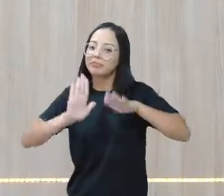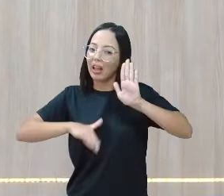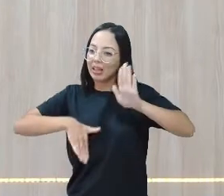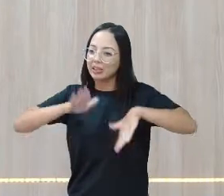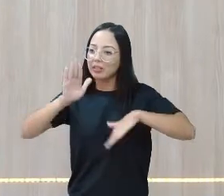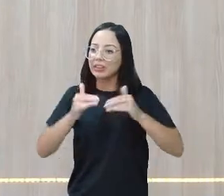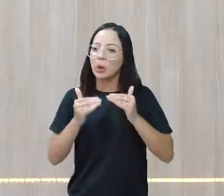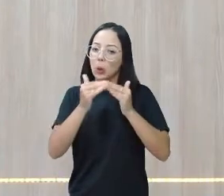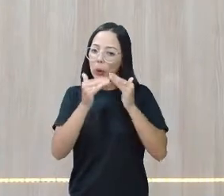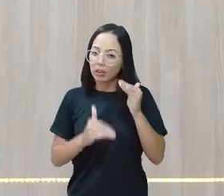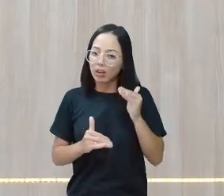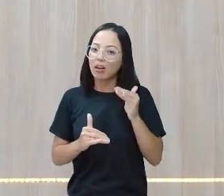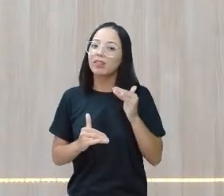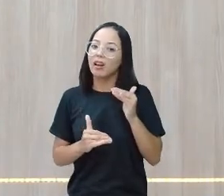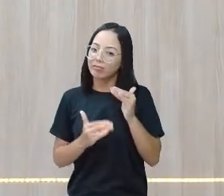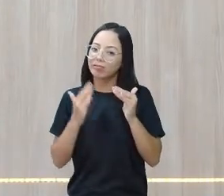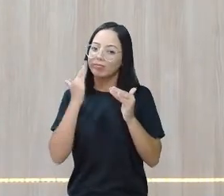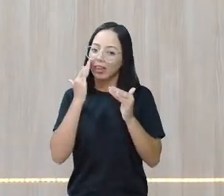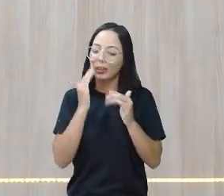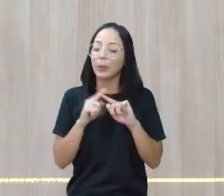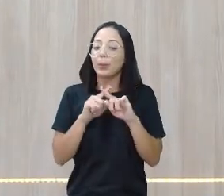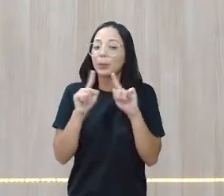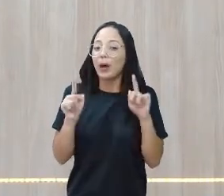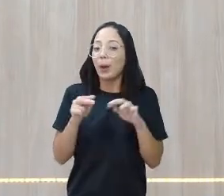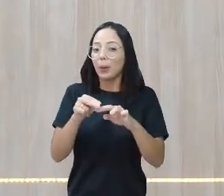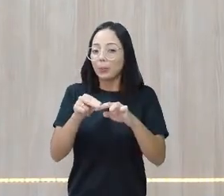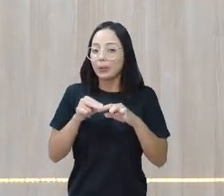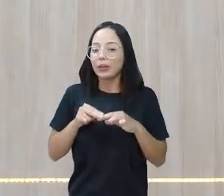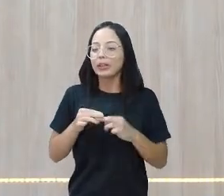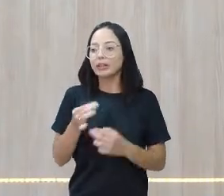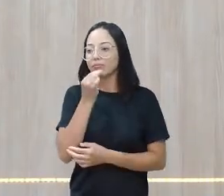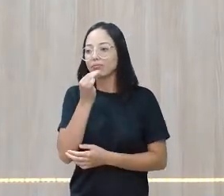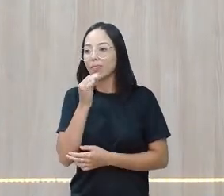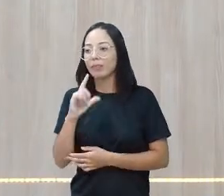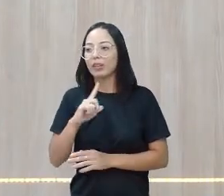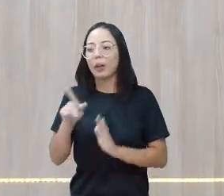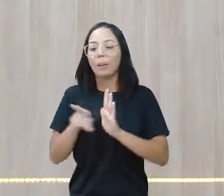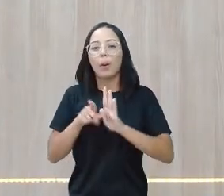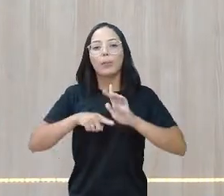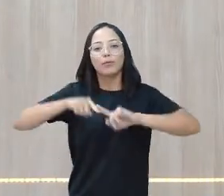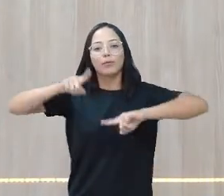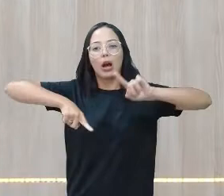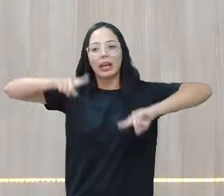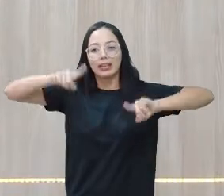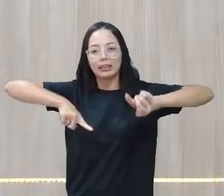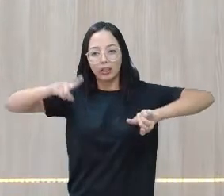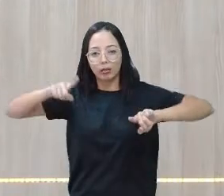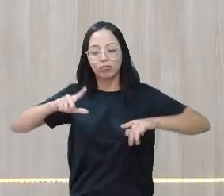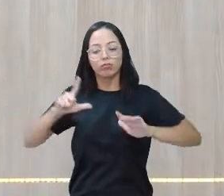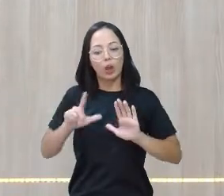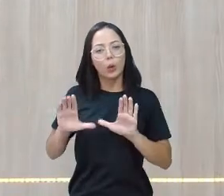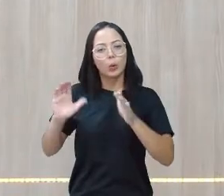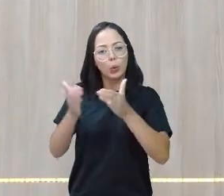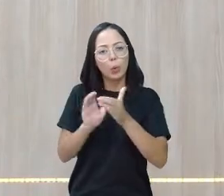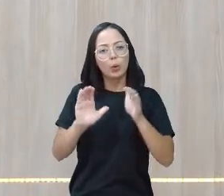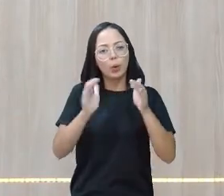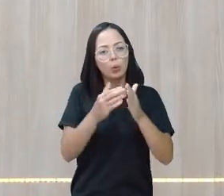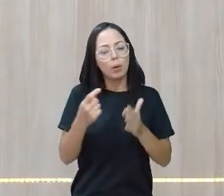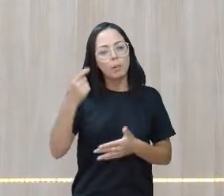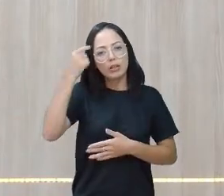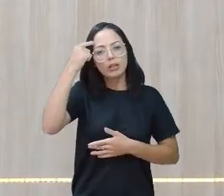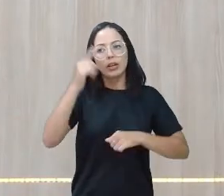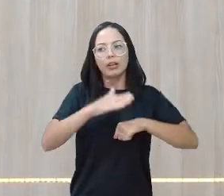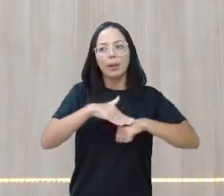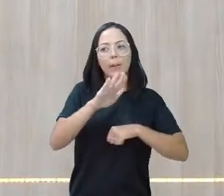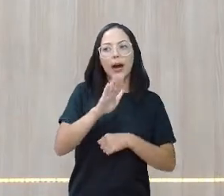Existem controvérsias, né? Então, por conta disso, existe assim uma variação. Então, há um grupo que acha que tem tantos e